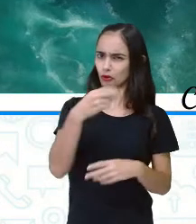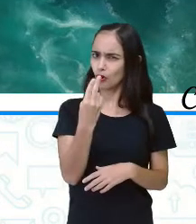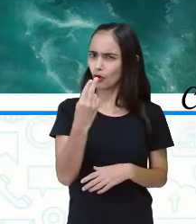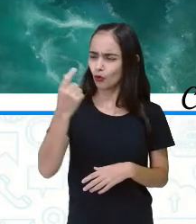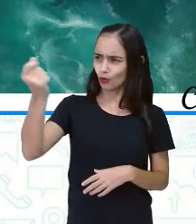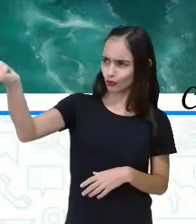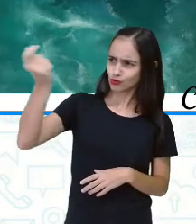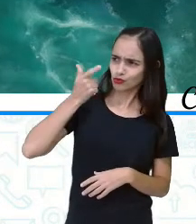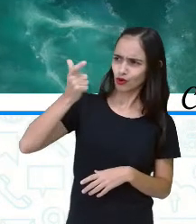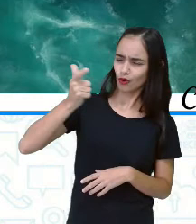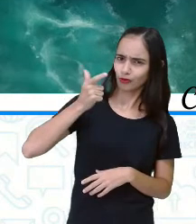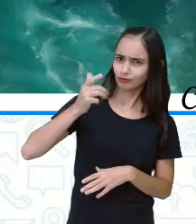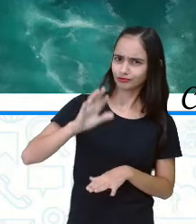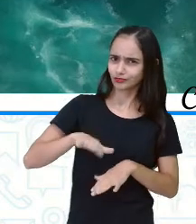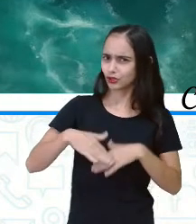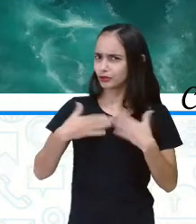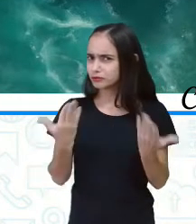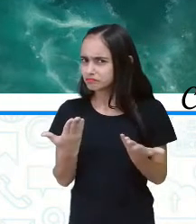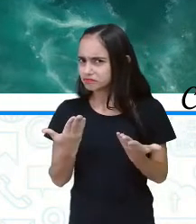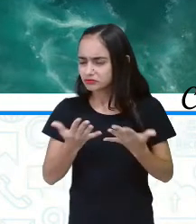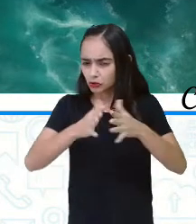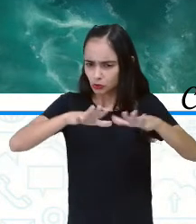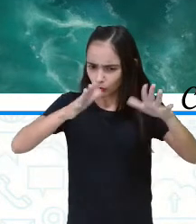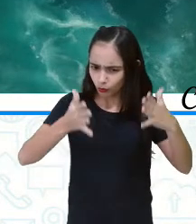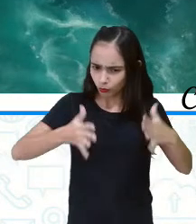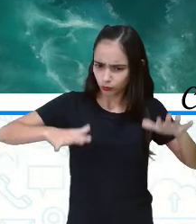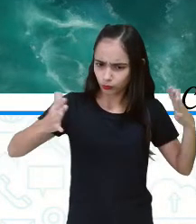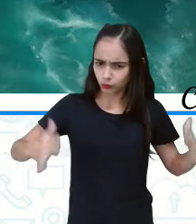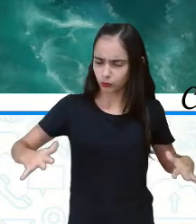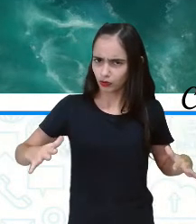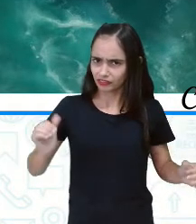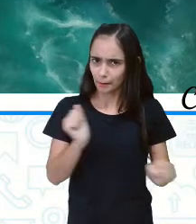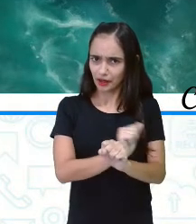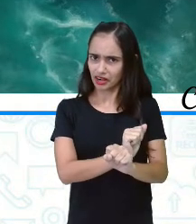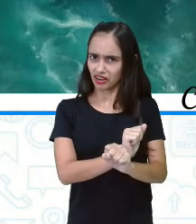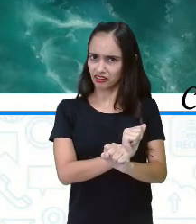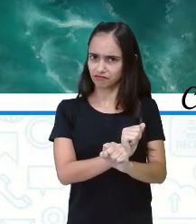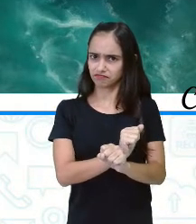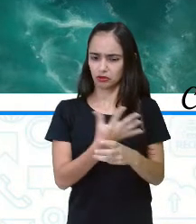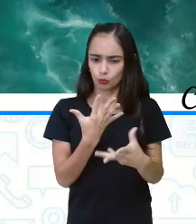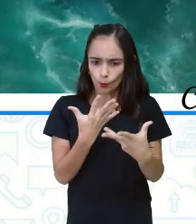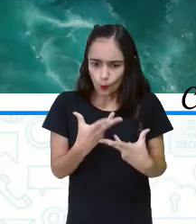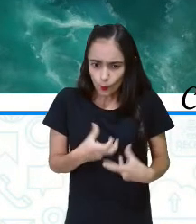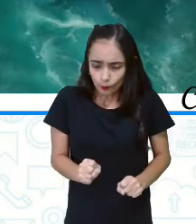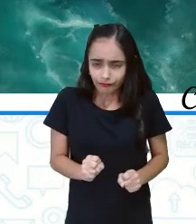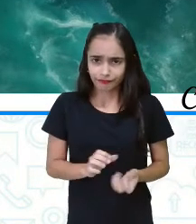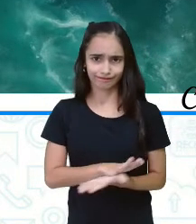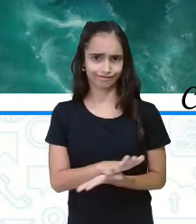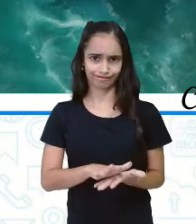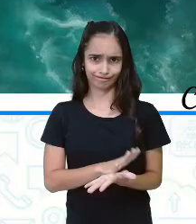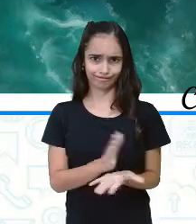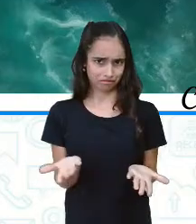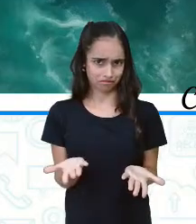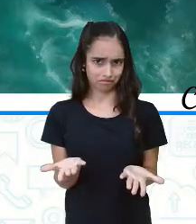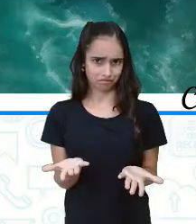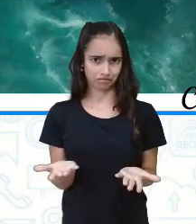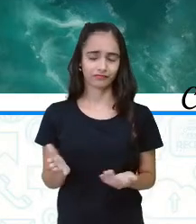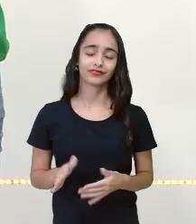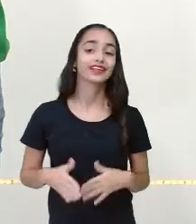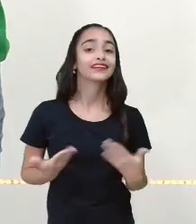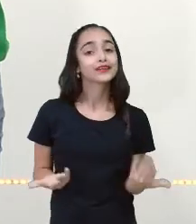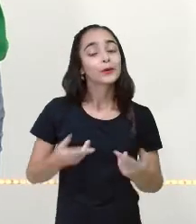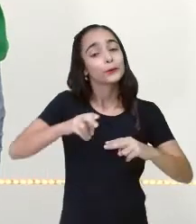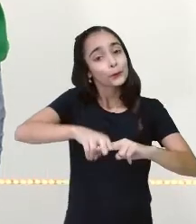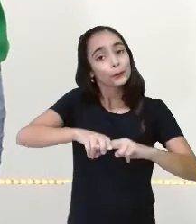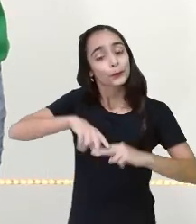mar vão parar? E as marés vão deixar de funcionar, né? Secar e aumentar e tal? Então, por isso é